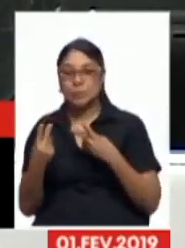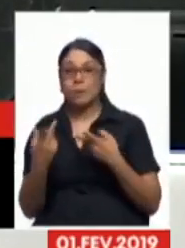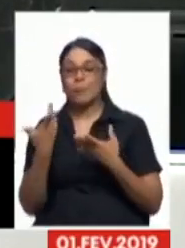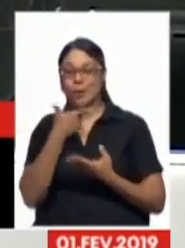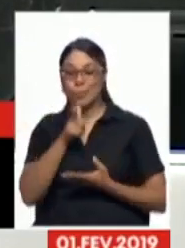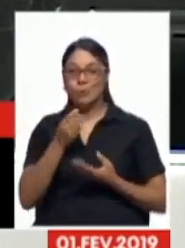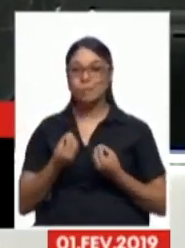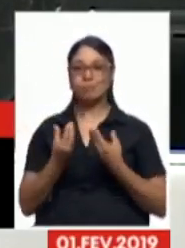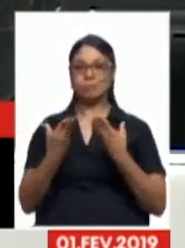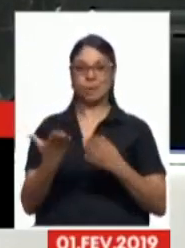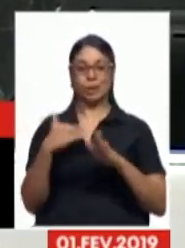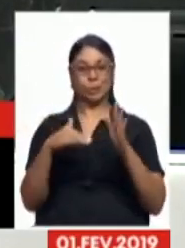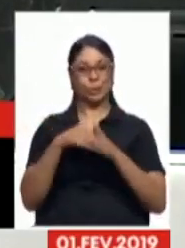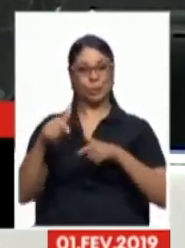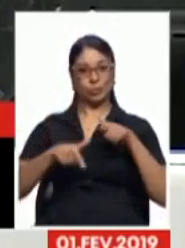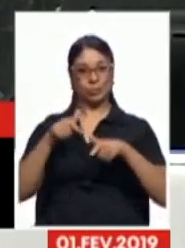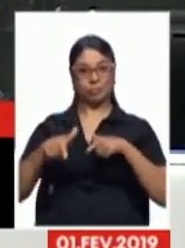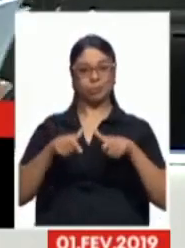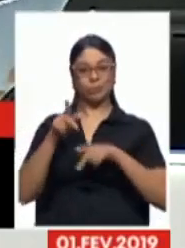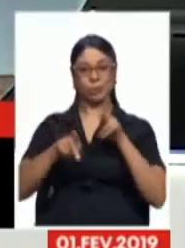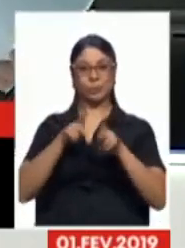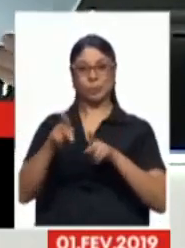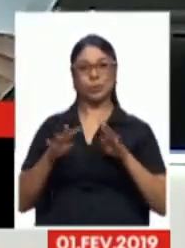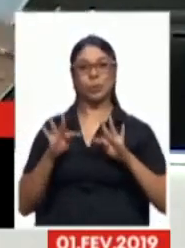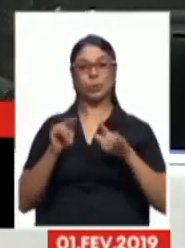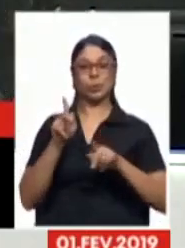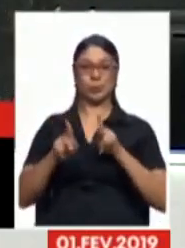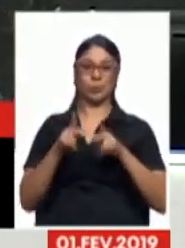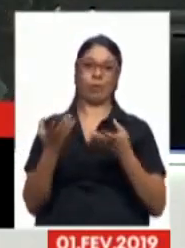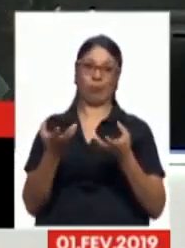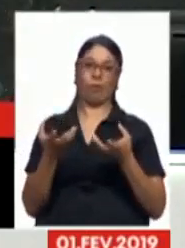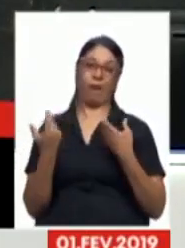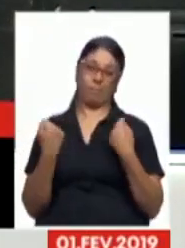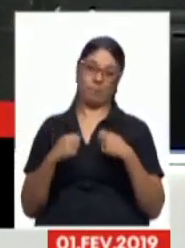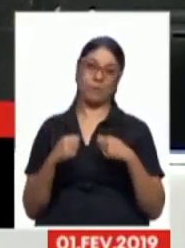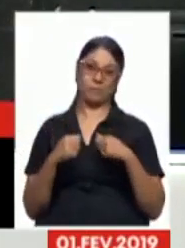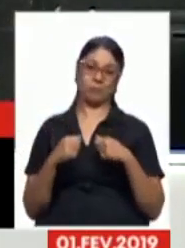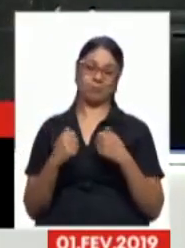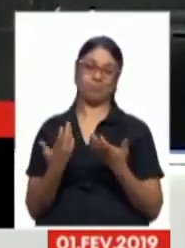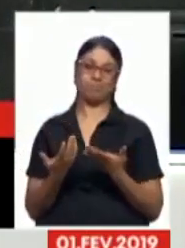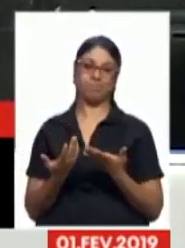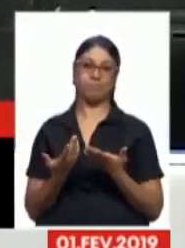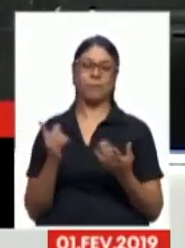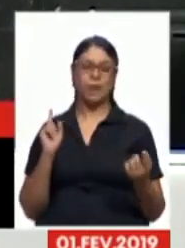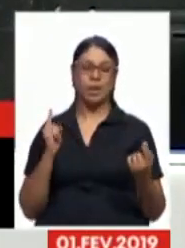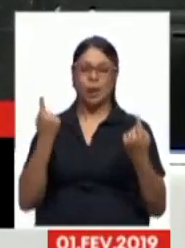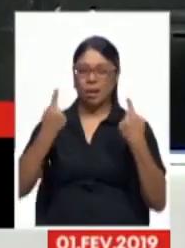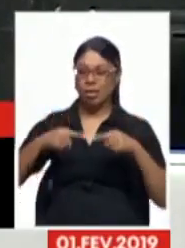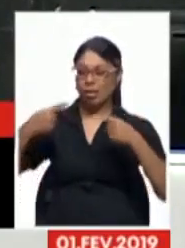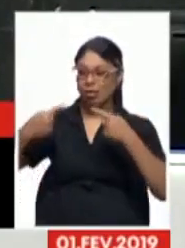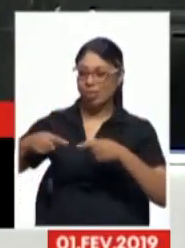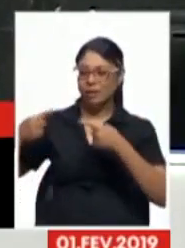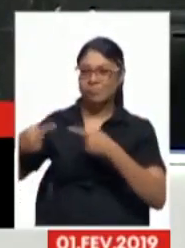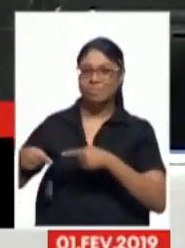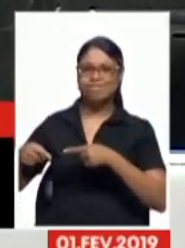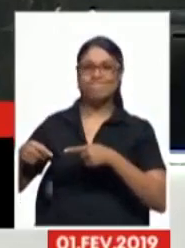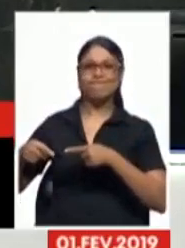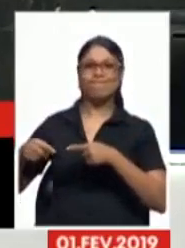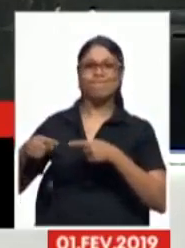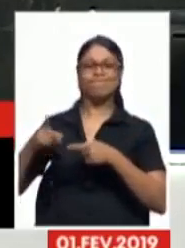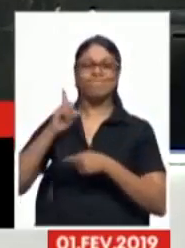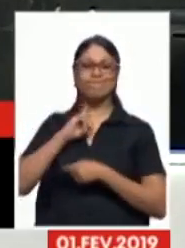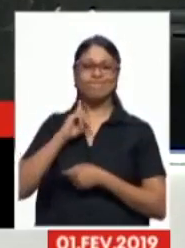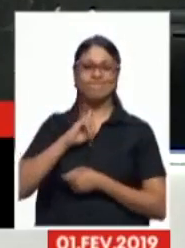na dimensão e na qualidade esperados pela população. Os desafios de Minas são sérios e